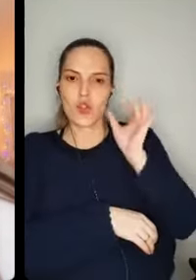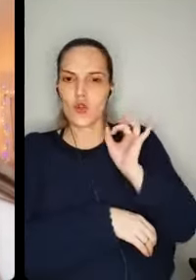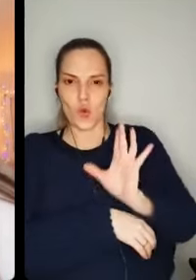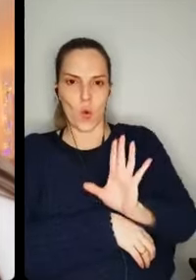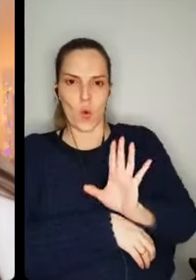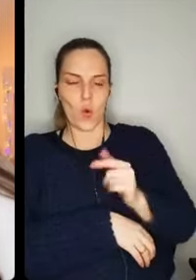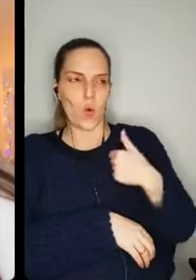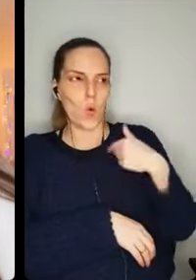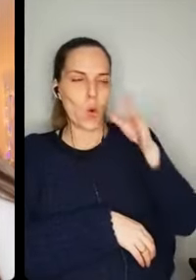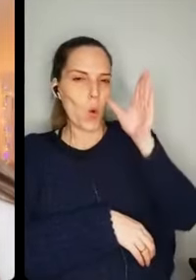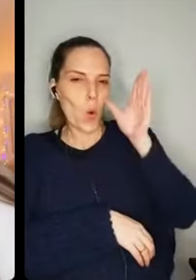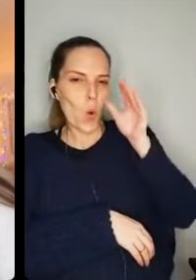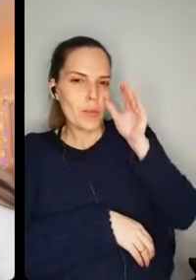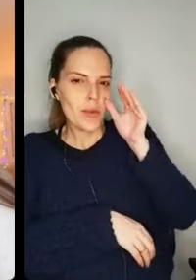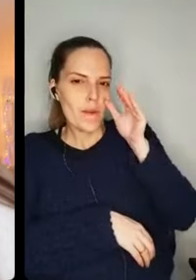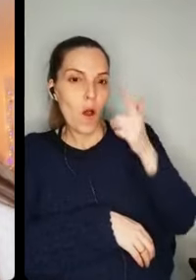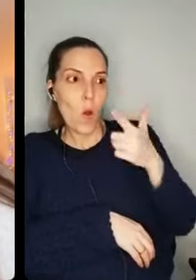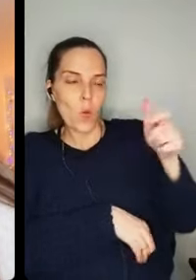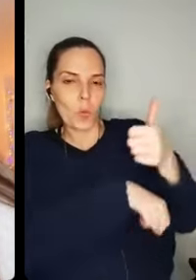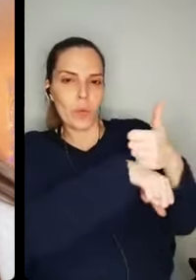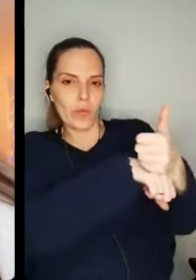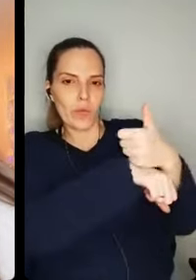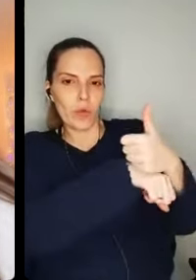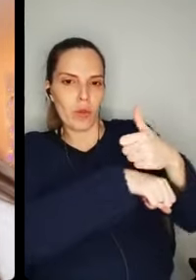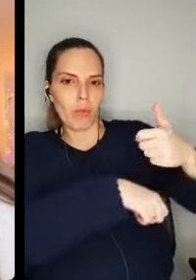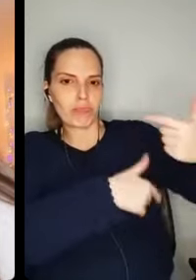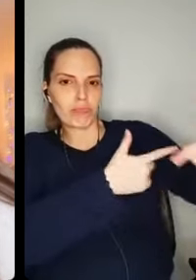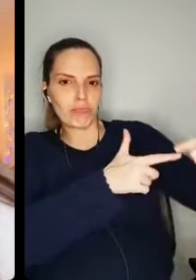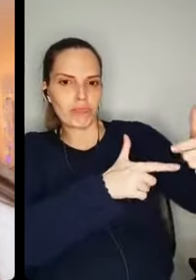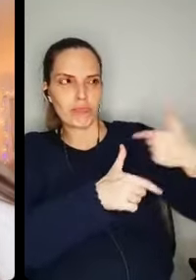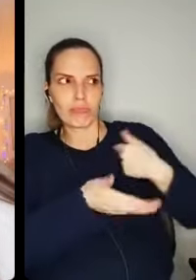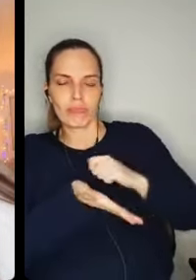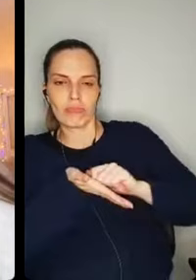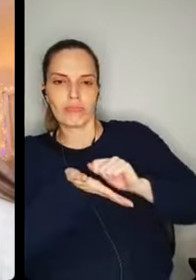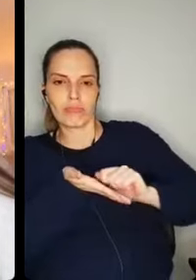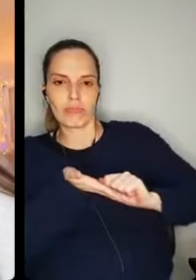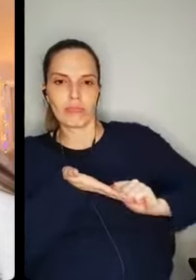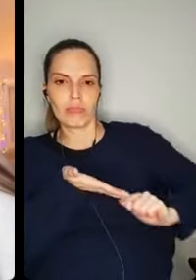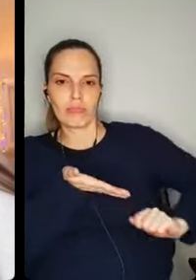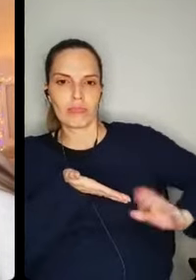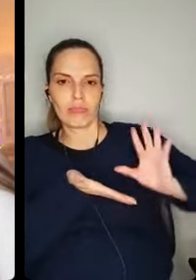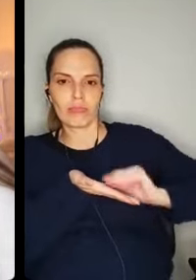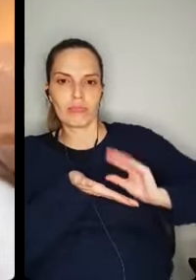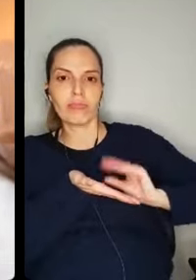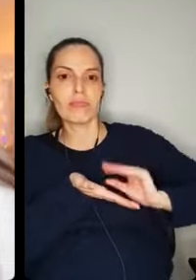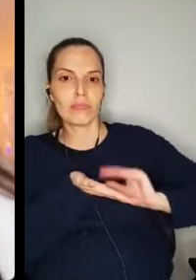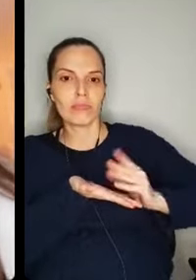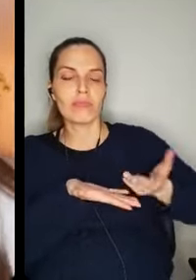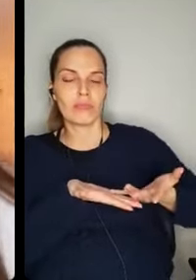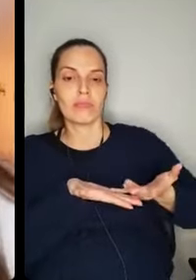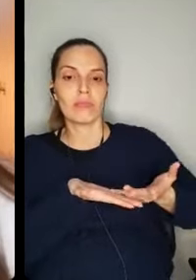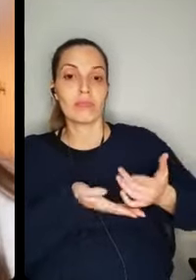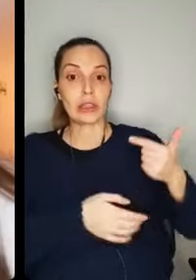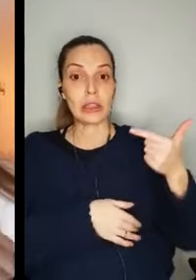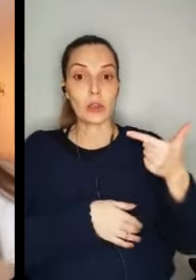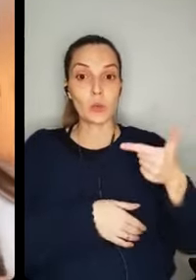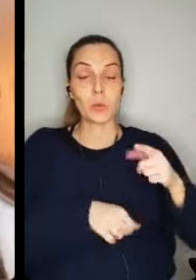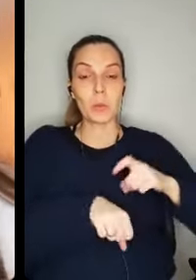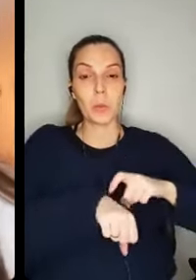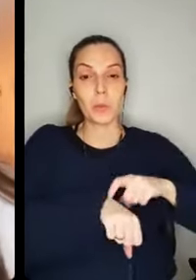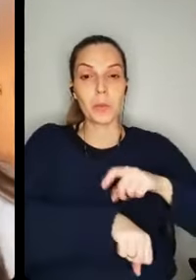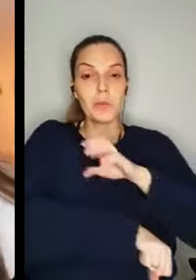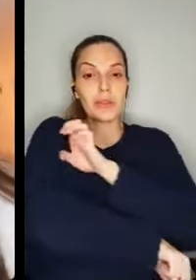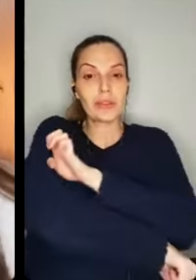que tu vai futuramente fazer, conseguir tomar notas, ver coisas, enfim, mais de perto, assim. Já no segundo estágio, tu vai observar e fazer uma